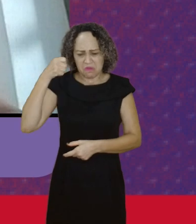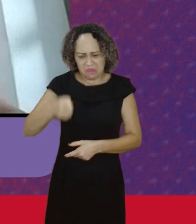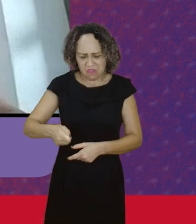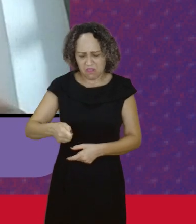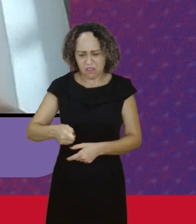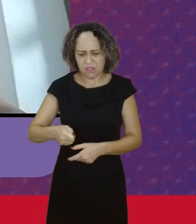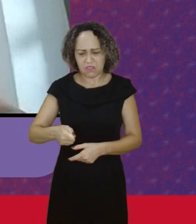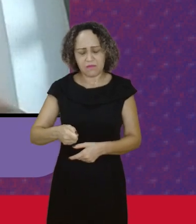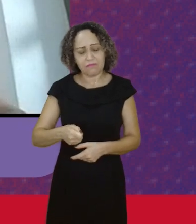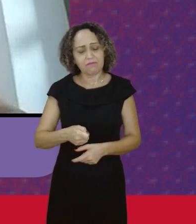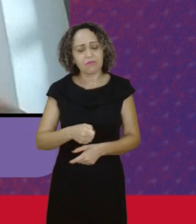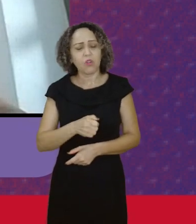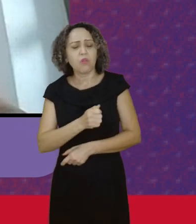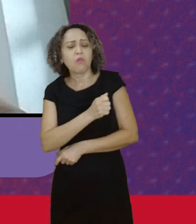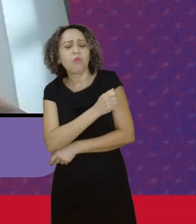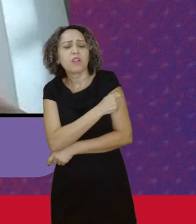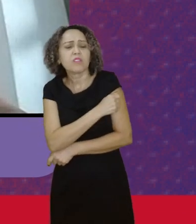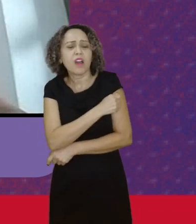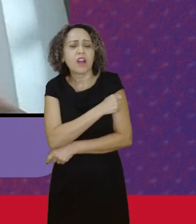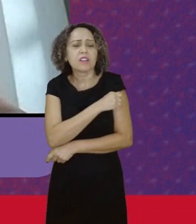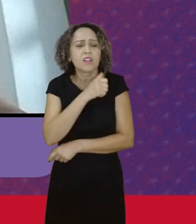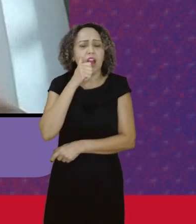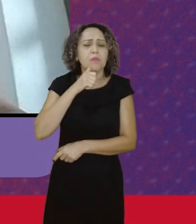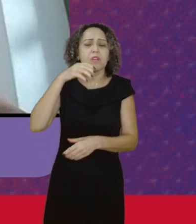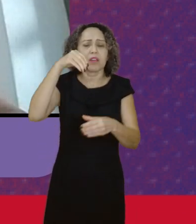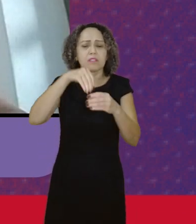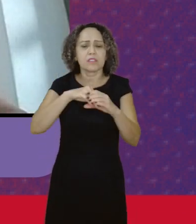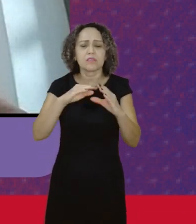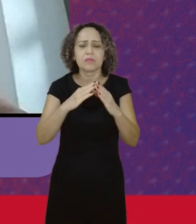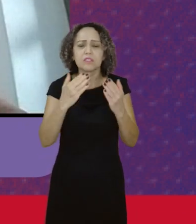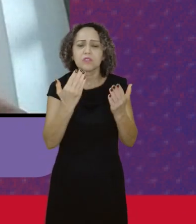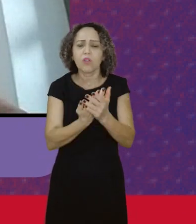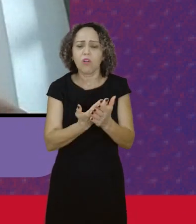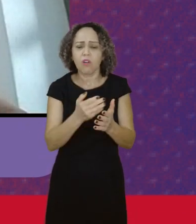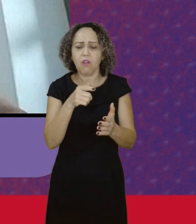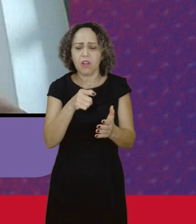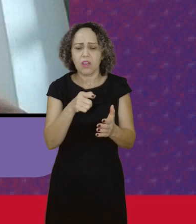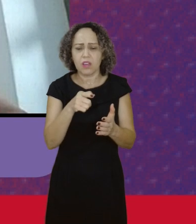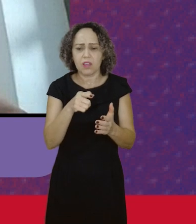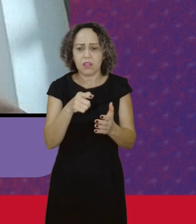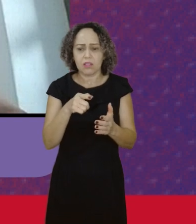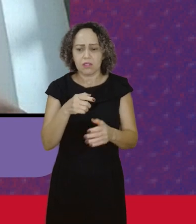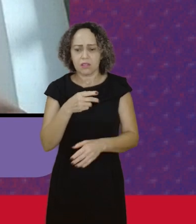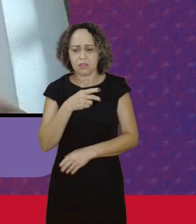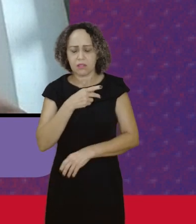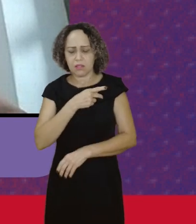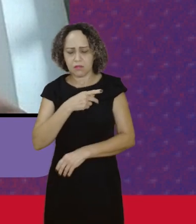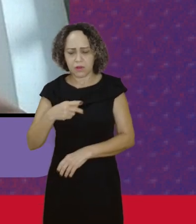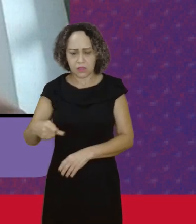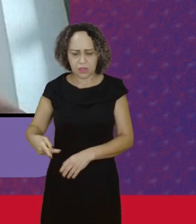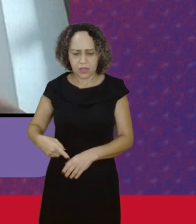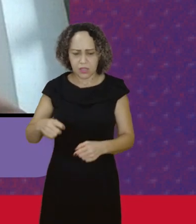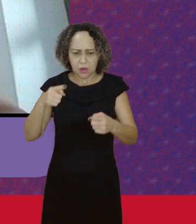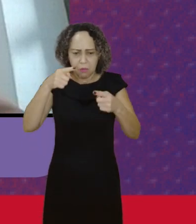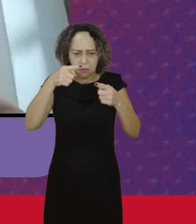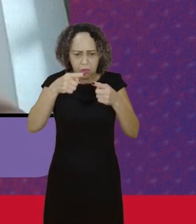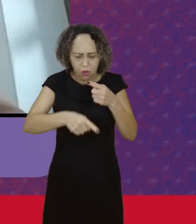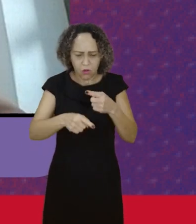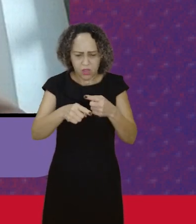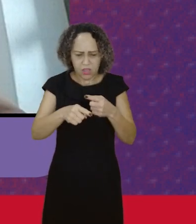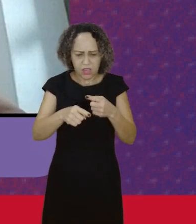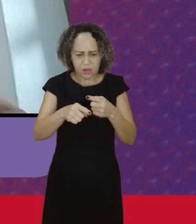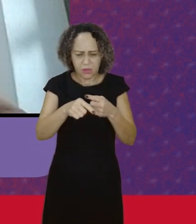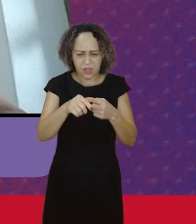e da estudante numa escola que não pode ir além e perceber